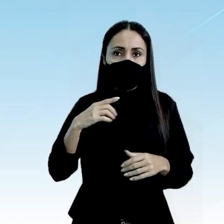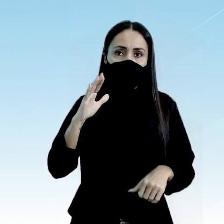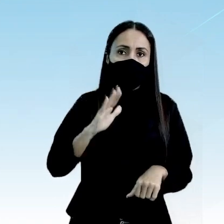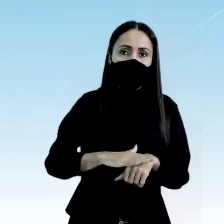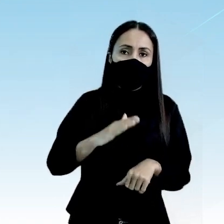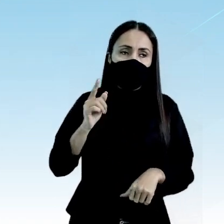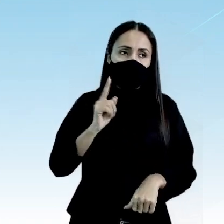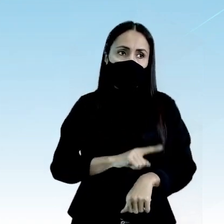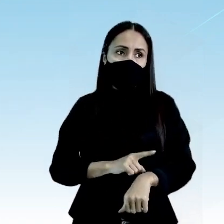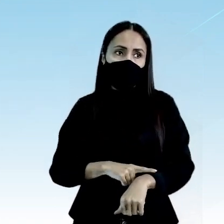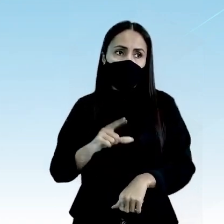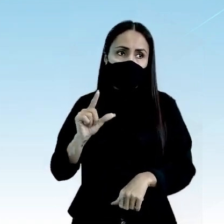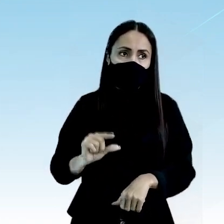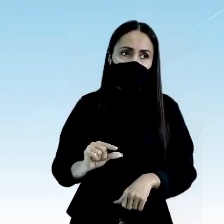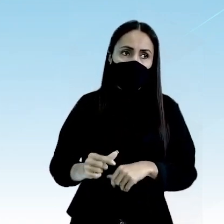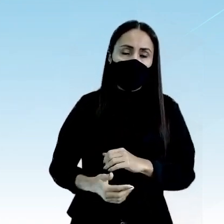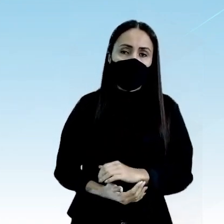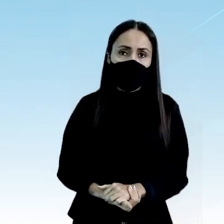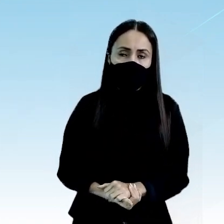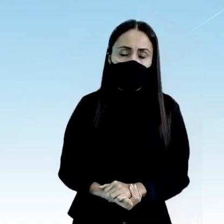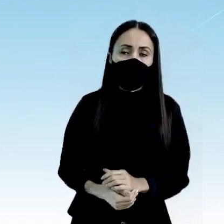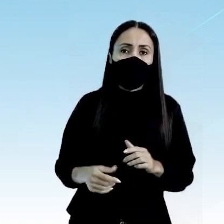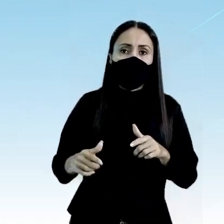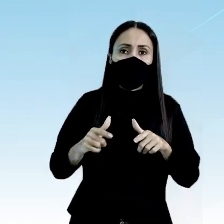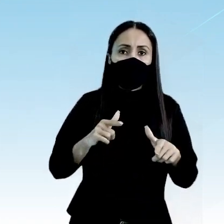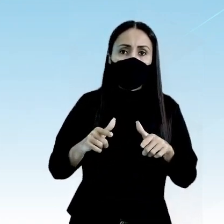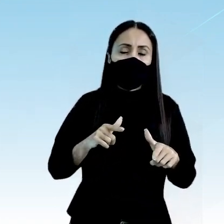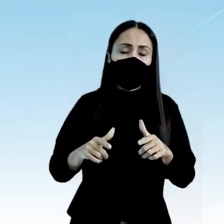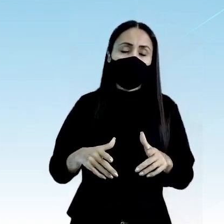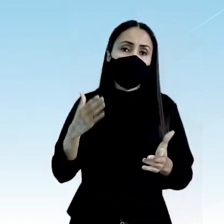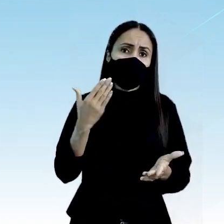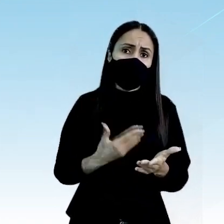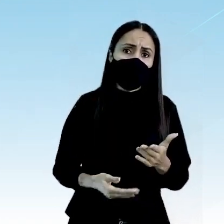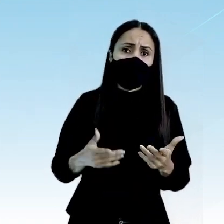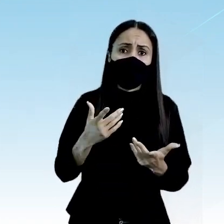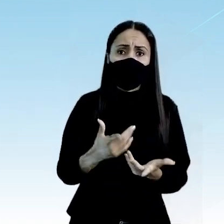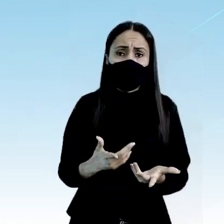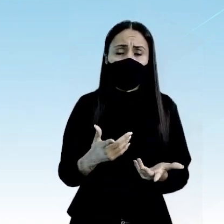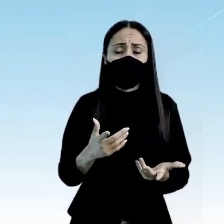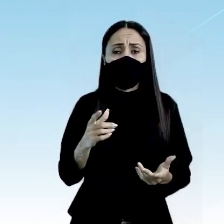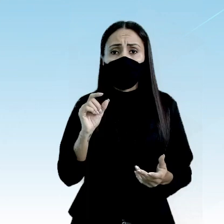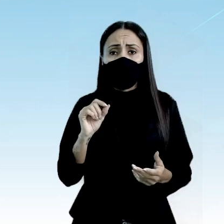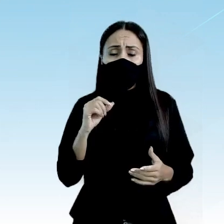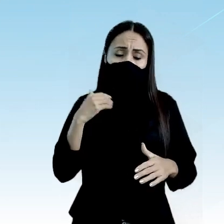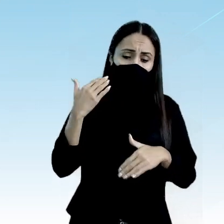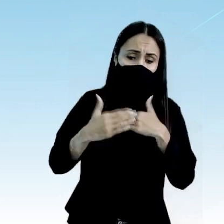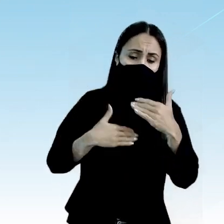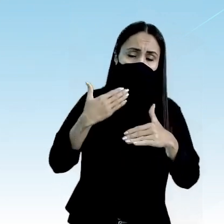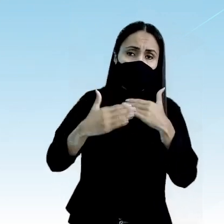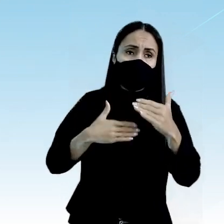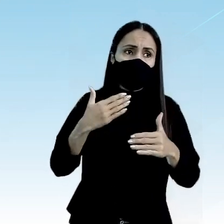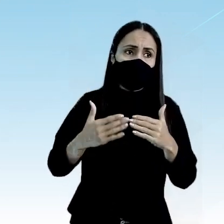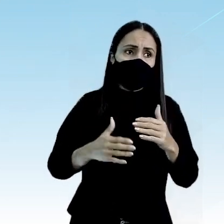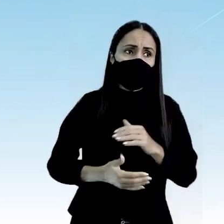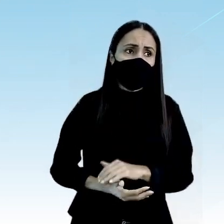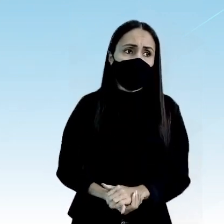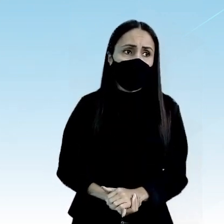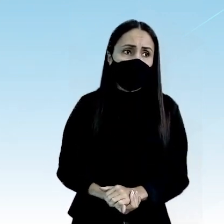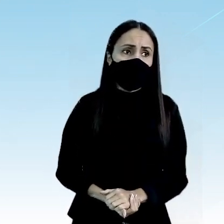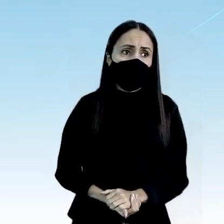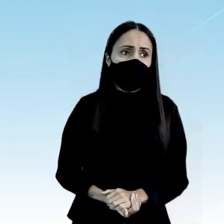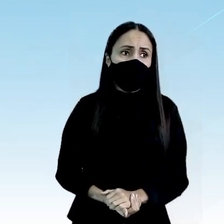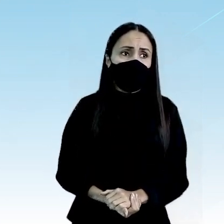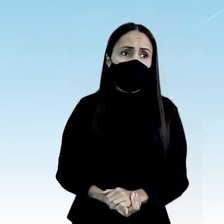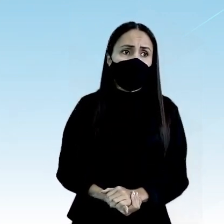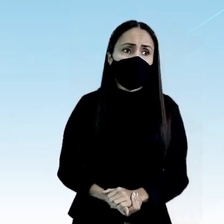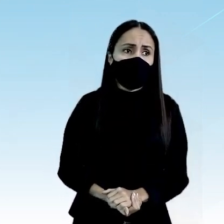tempo. E o trabalhador perdeu o quê? Perdeu o conhecimento, o processo de produção